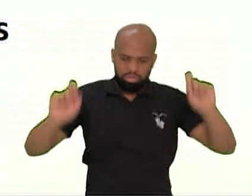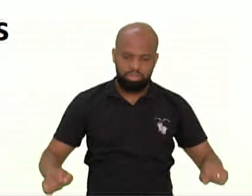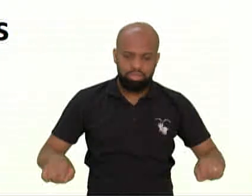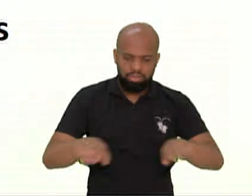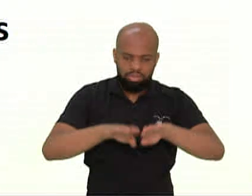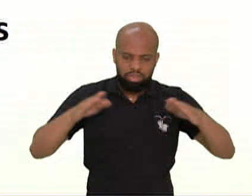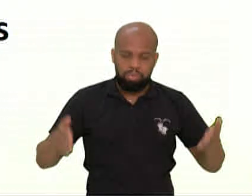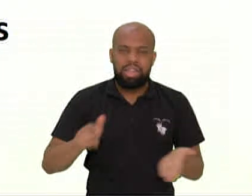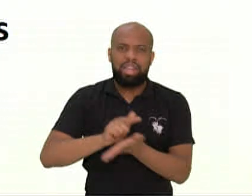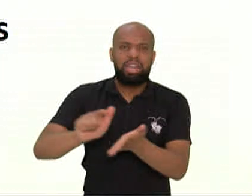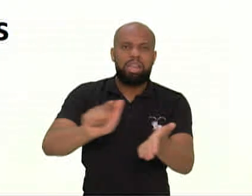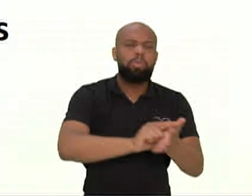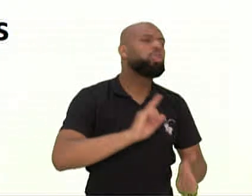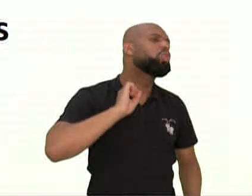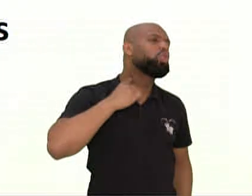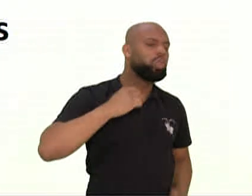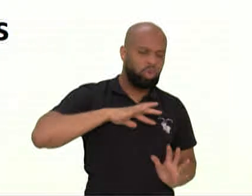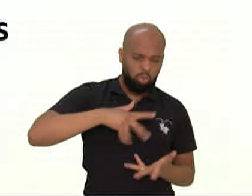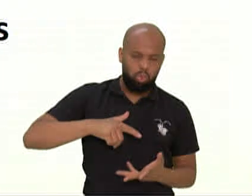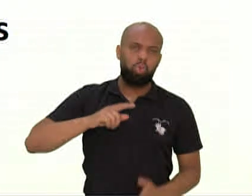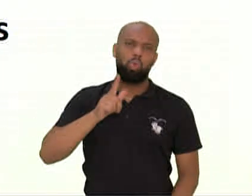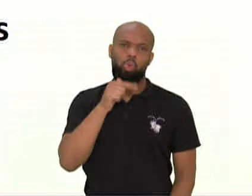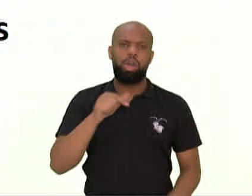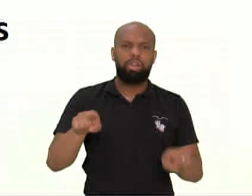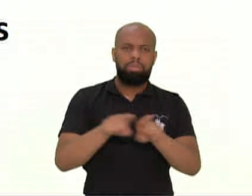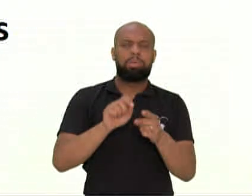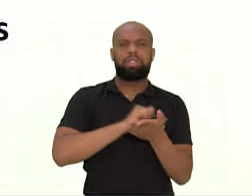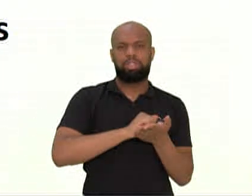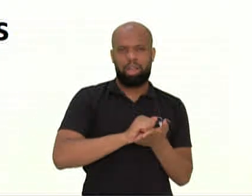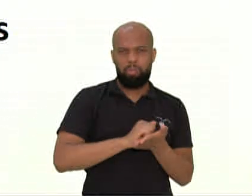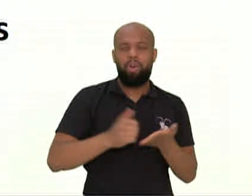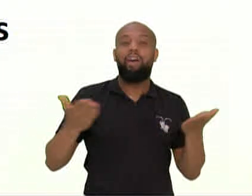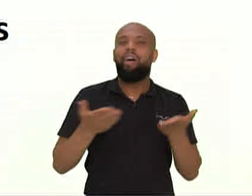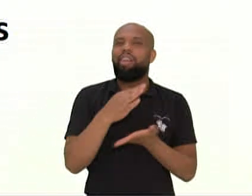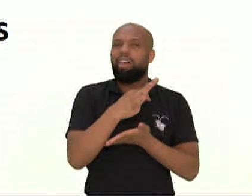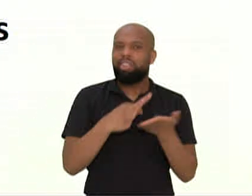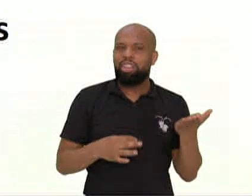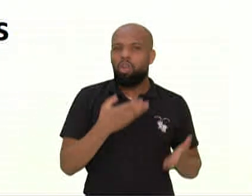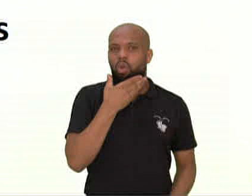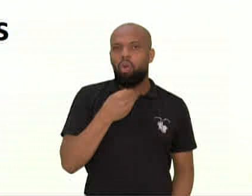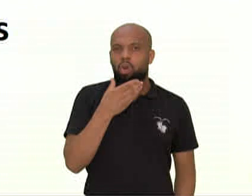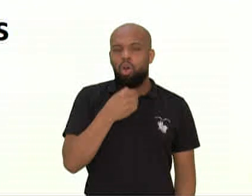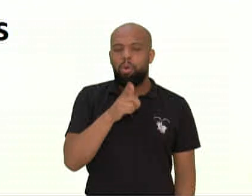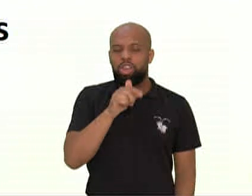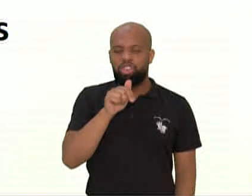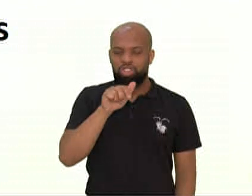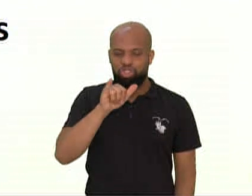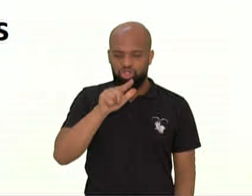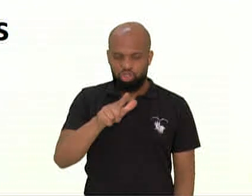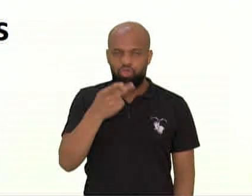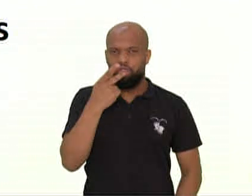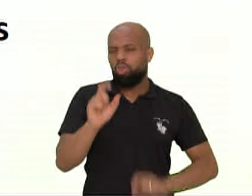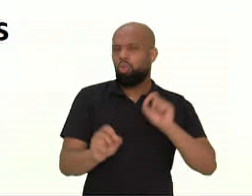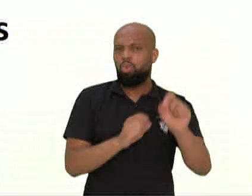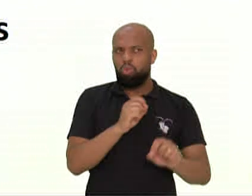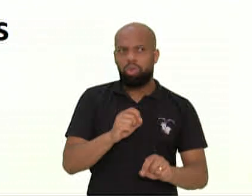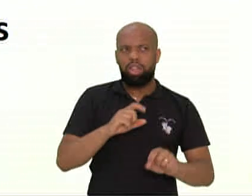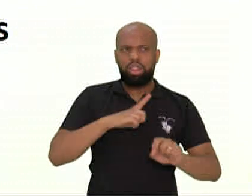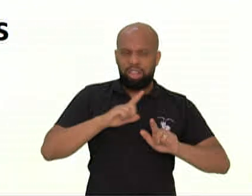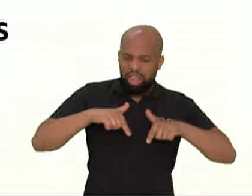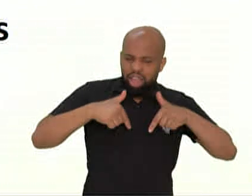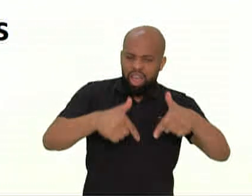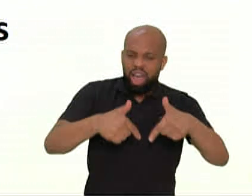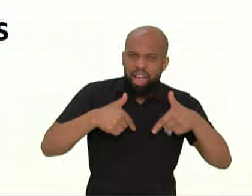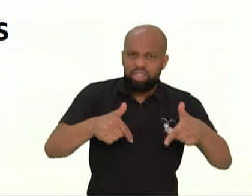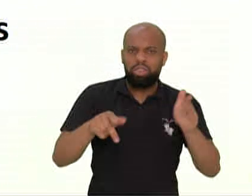do mundo com água e sabão. Nesse texto aí, ele vai descrever aí uma situação. E eu pergunto a vocês, as ações